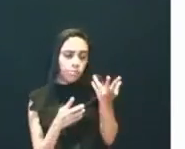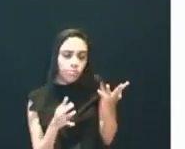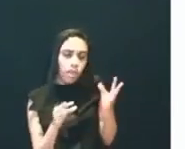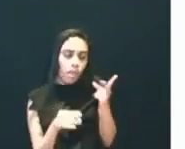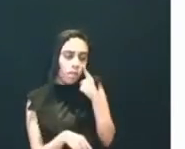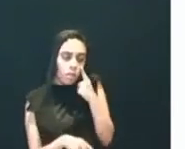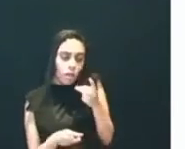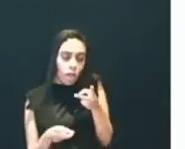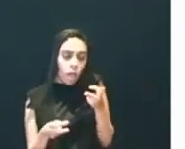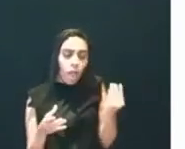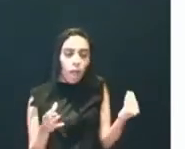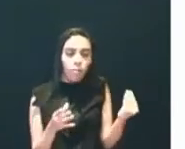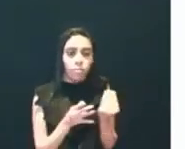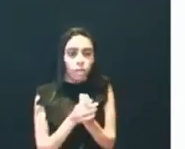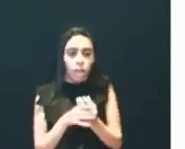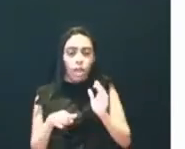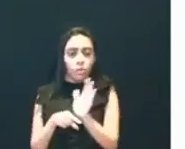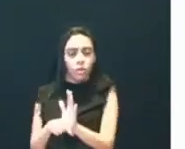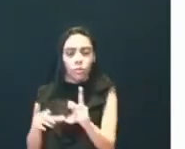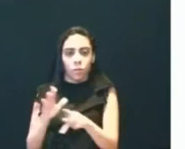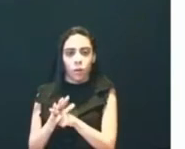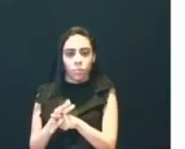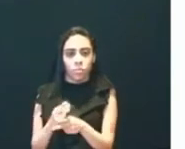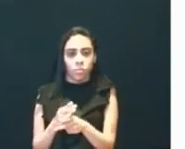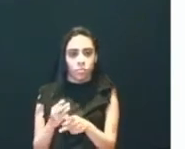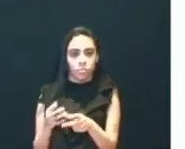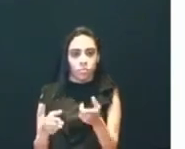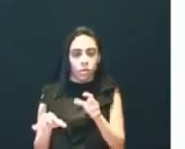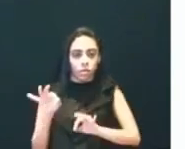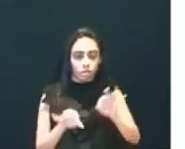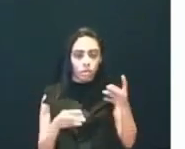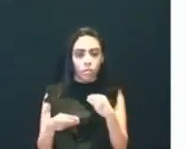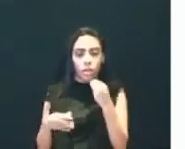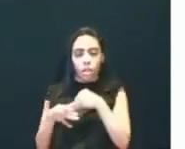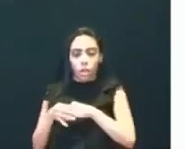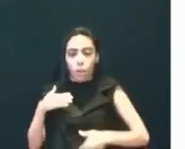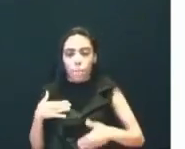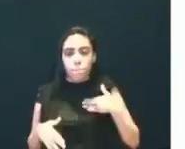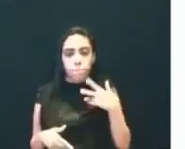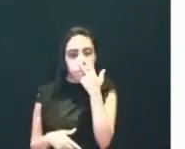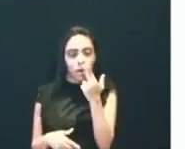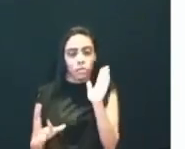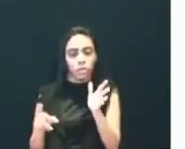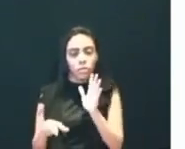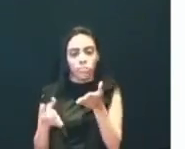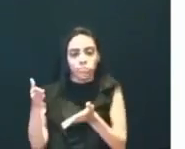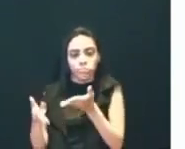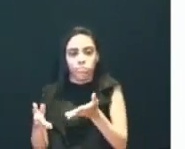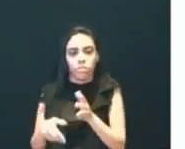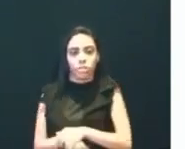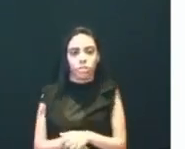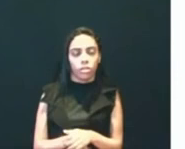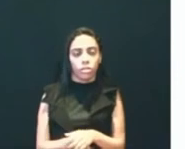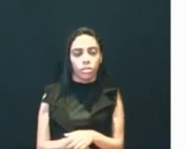ataquem apenas as células da leucemia e eu devolvo essas células para o paciente depois que eu trato esse paciente com um